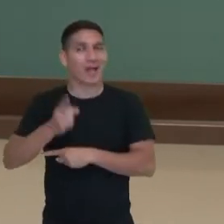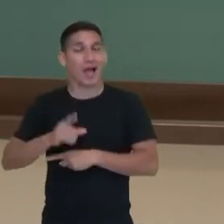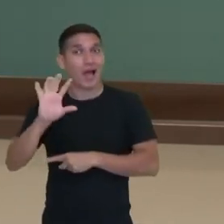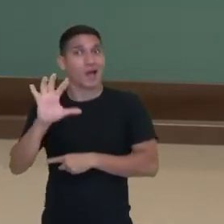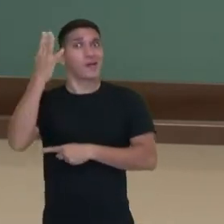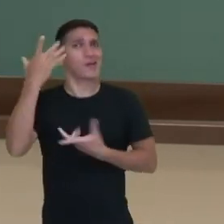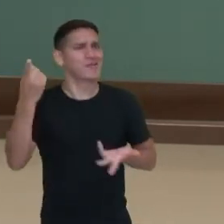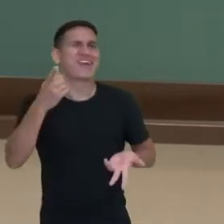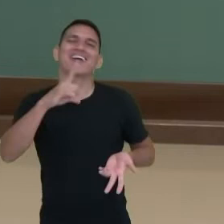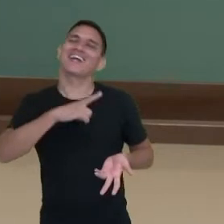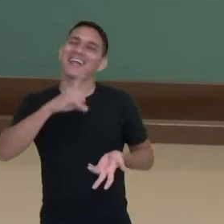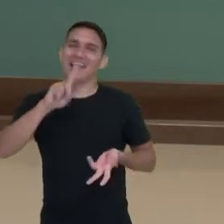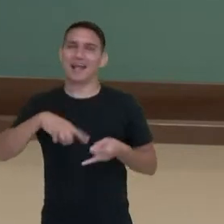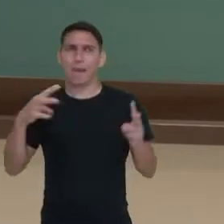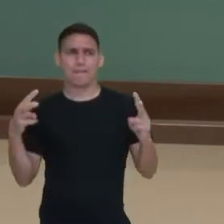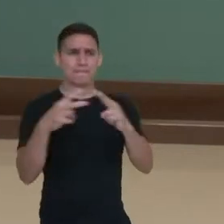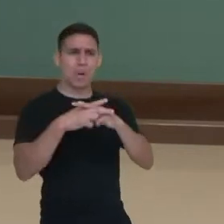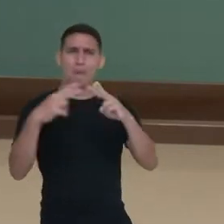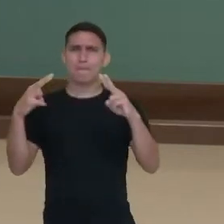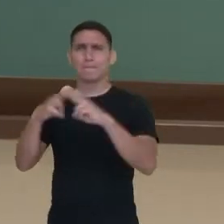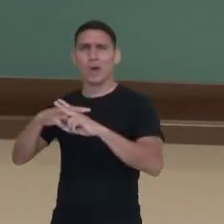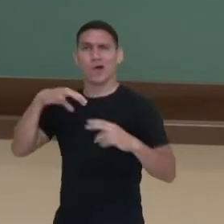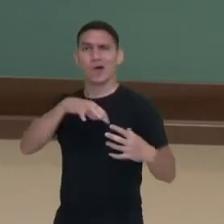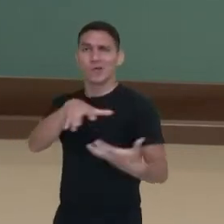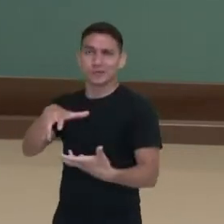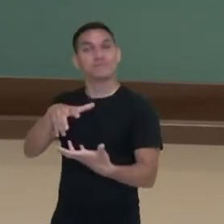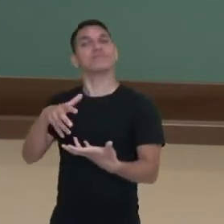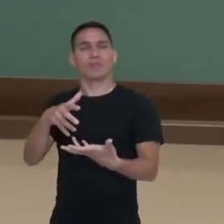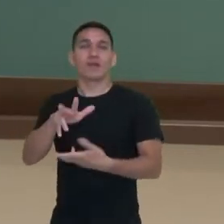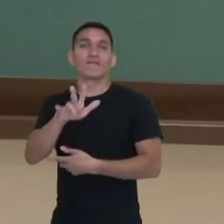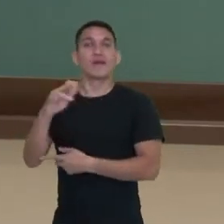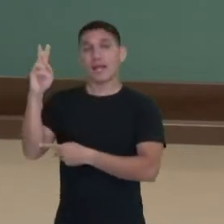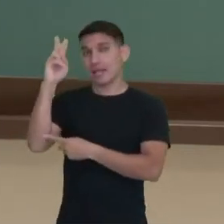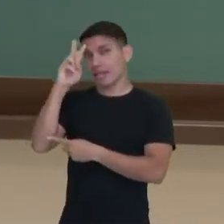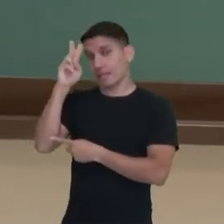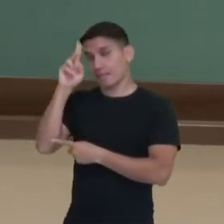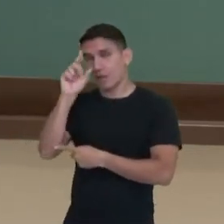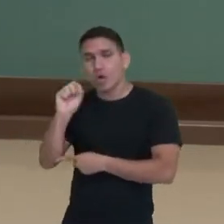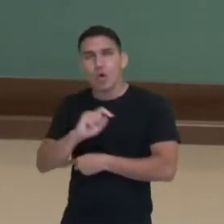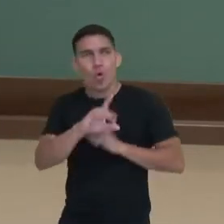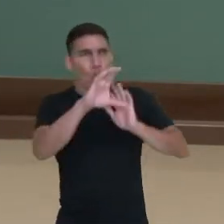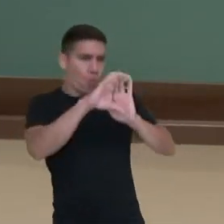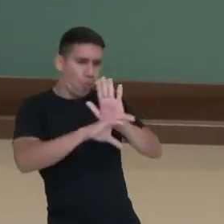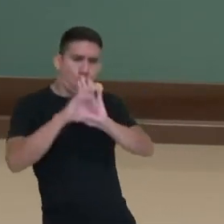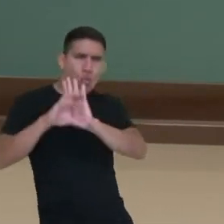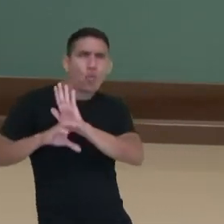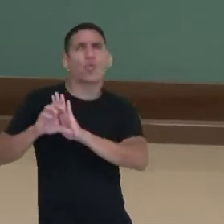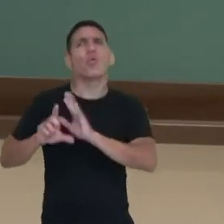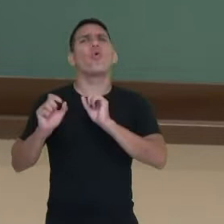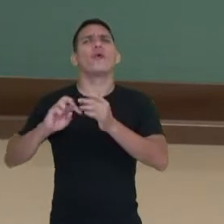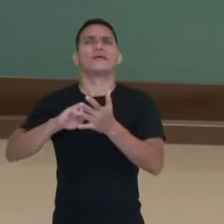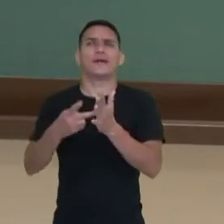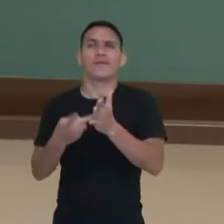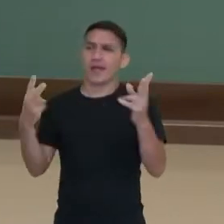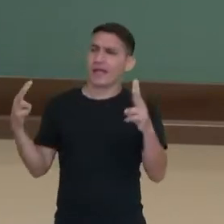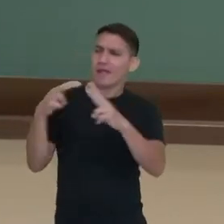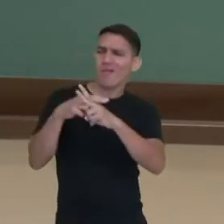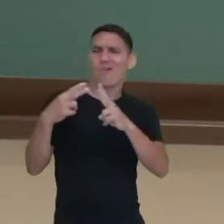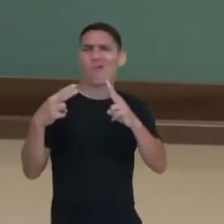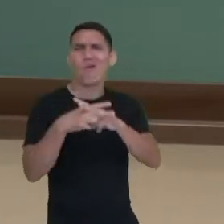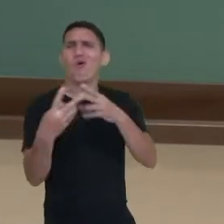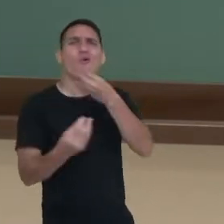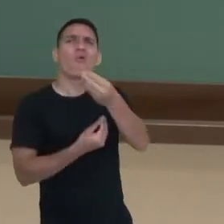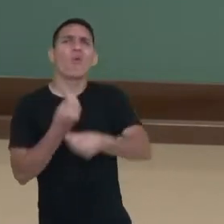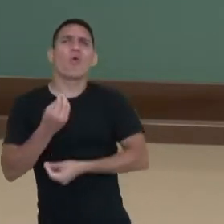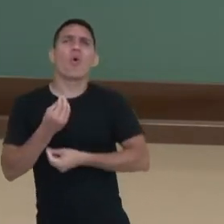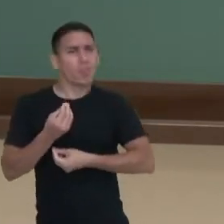fenômeno chamado lutas do mundo. Retomar um pouquinho o conceito sobre o que são lutas, como que se deu